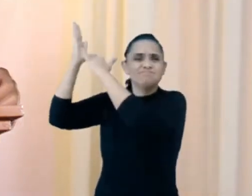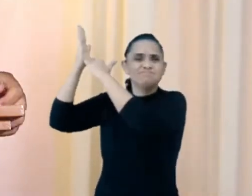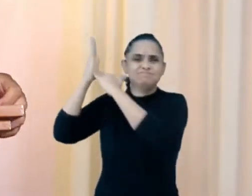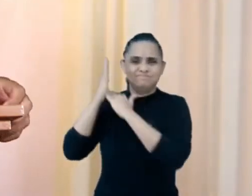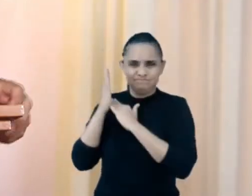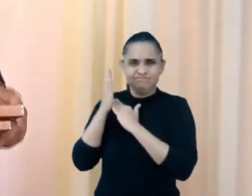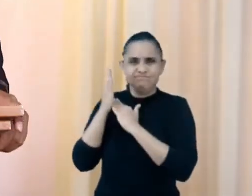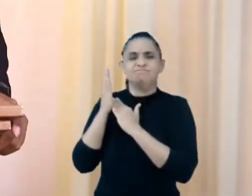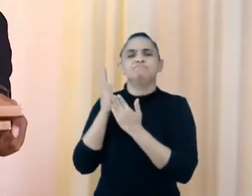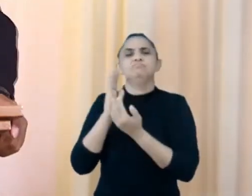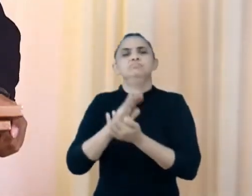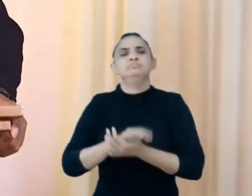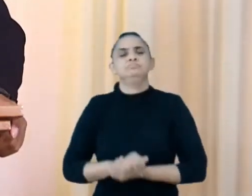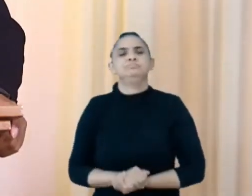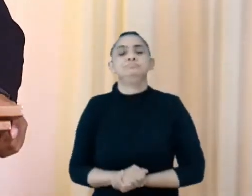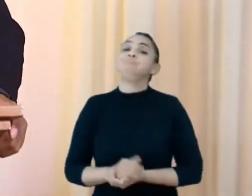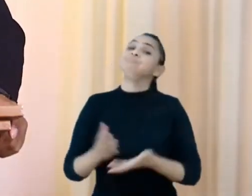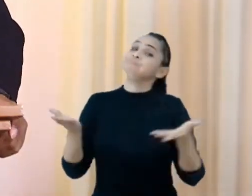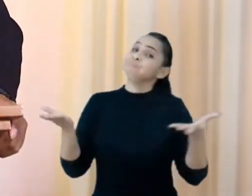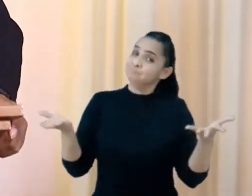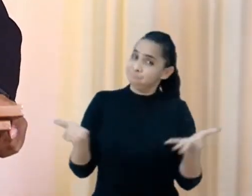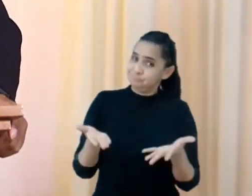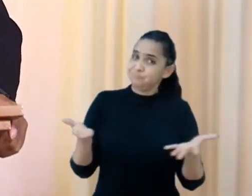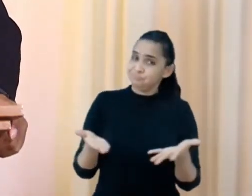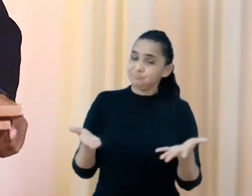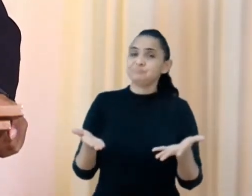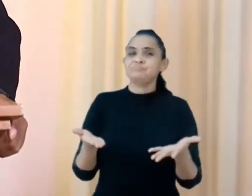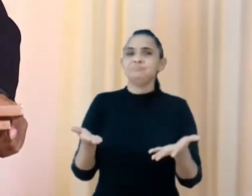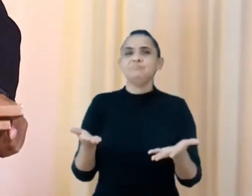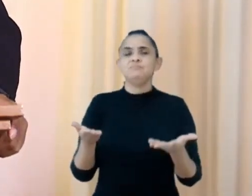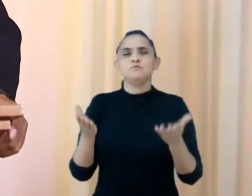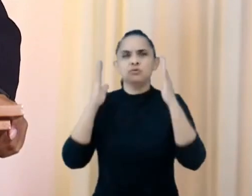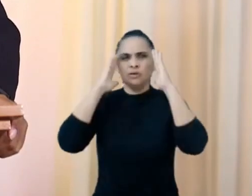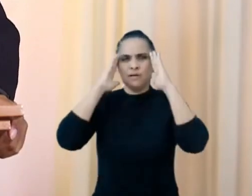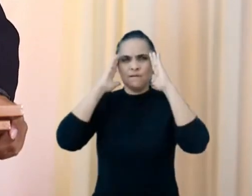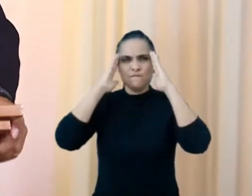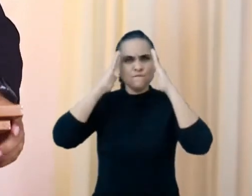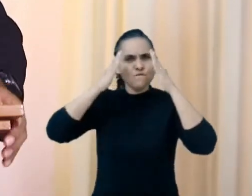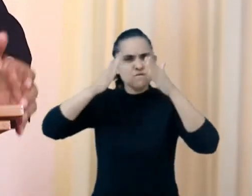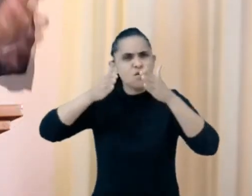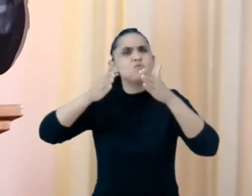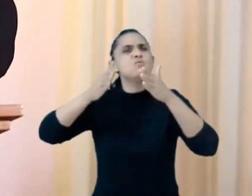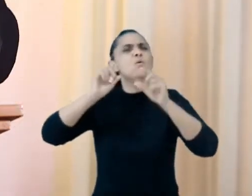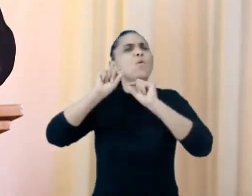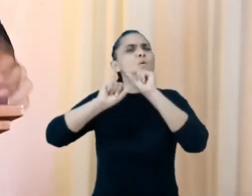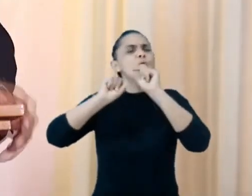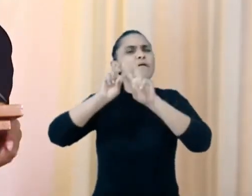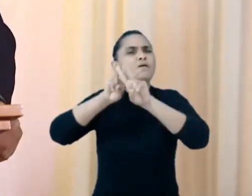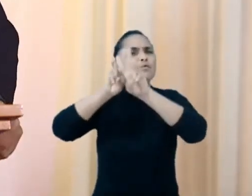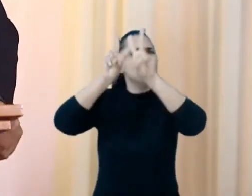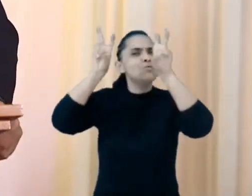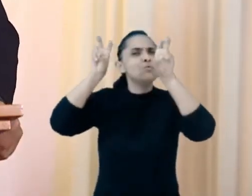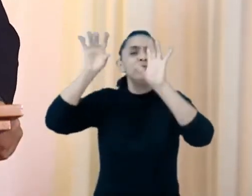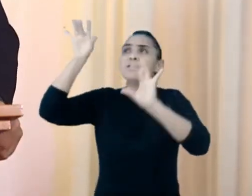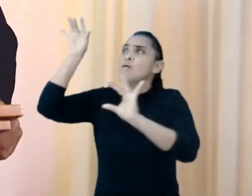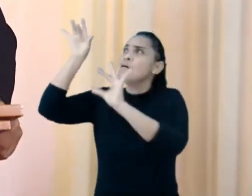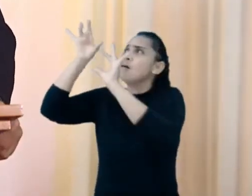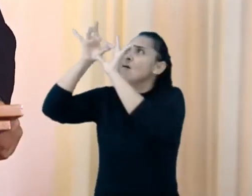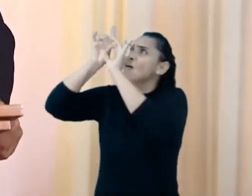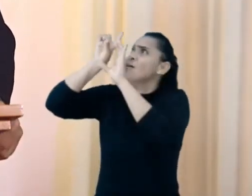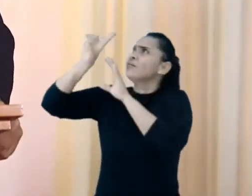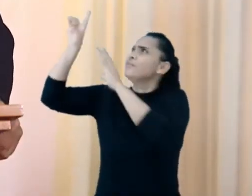sim, vamos voltar as nossas mentes ao trono celestial e vamos suplicar do Senhor o